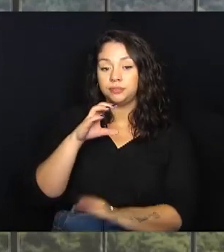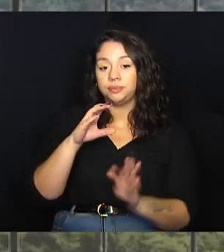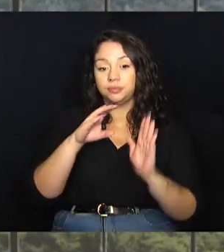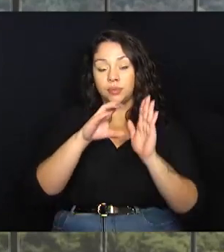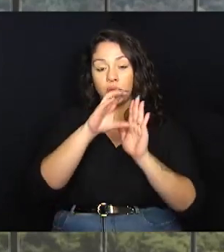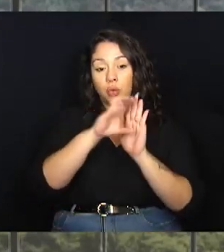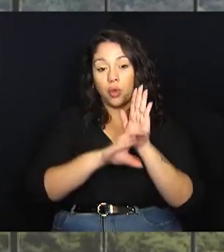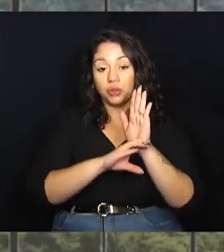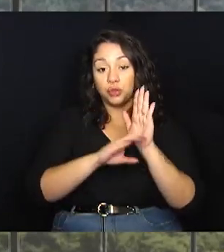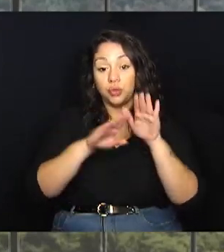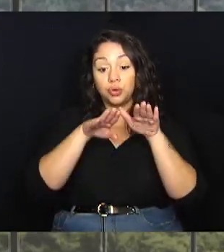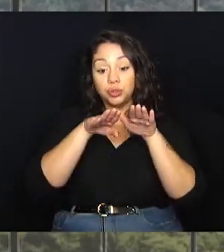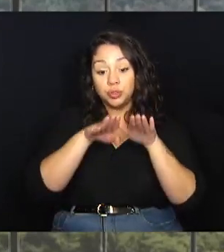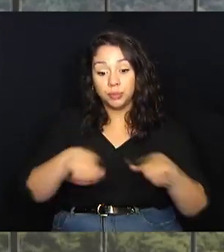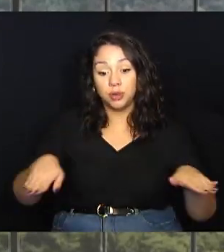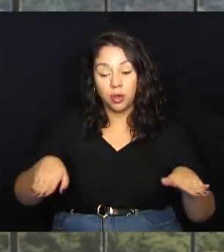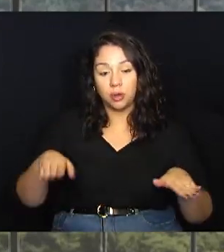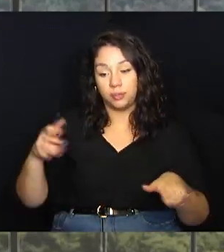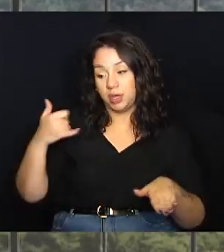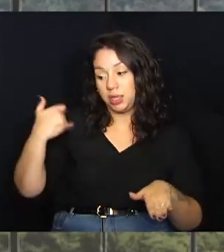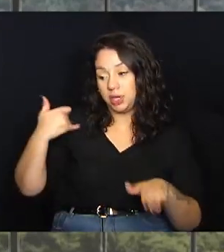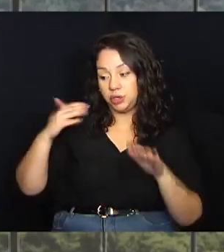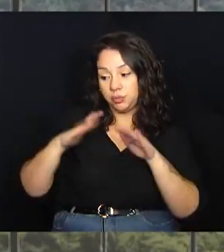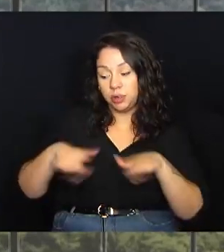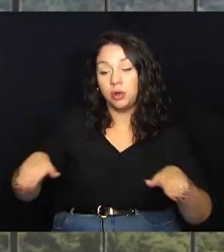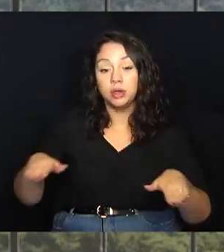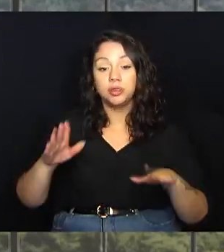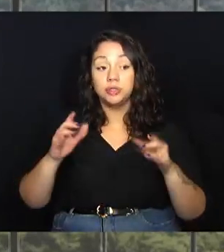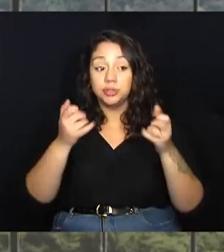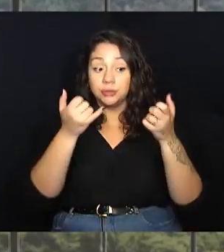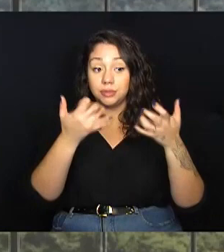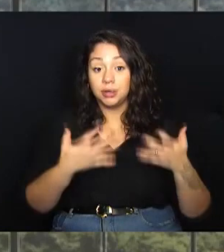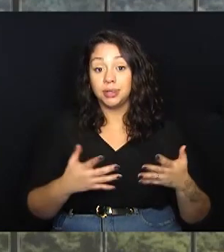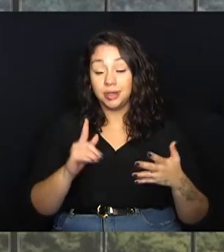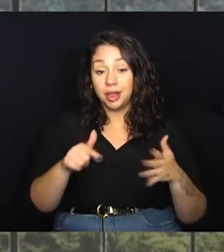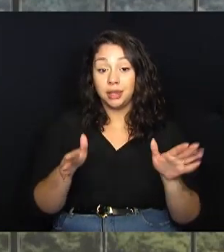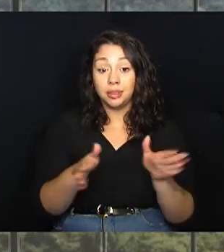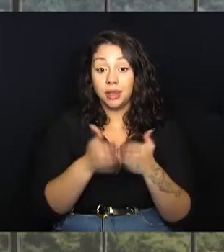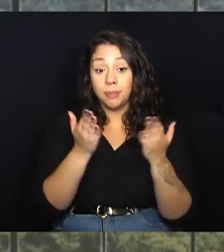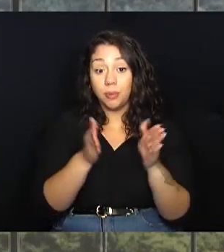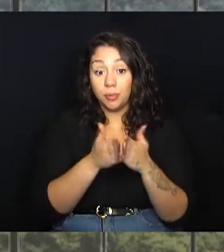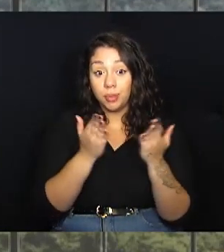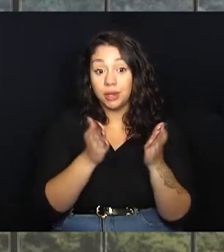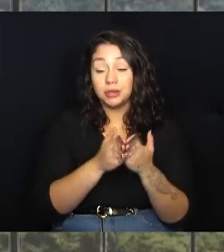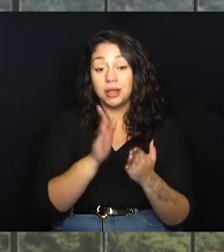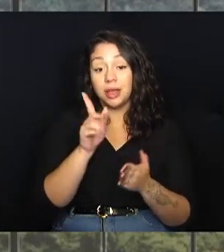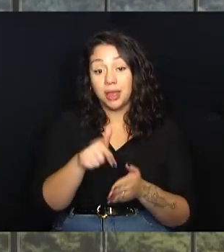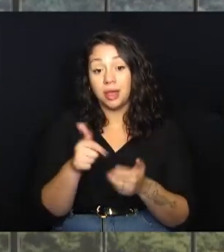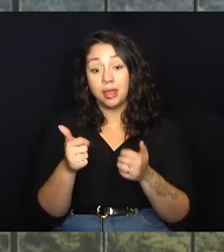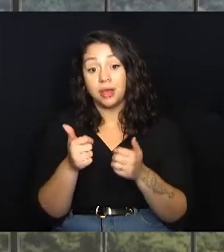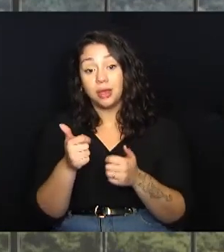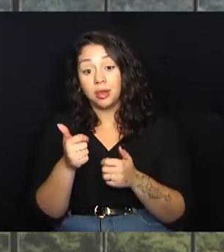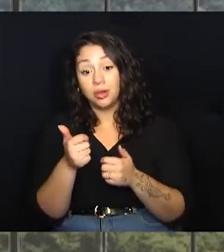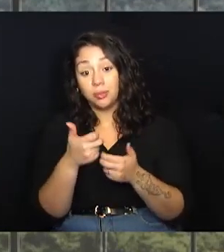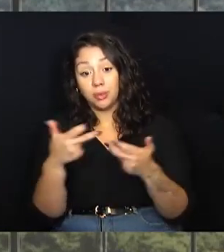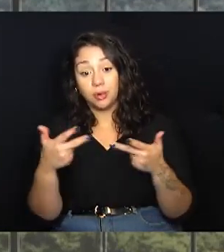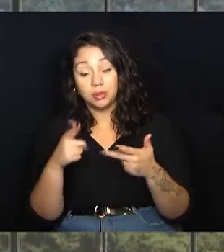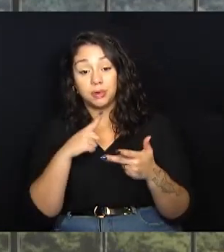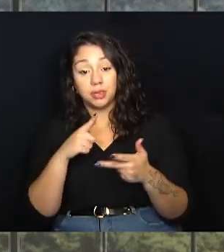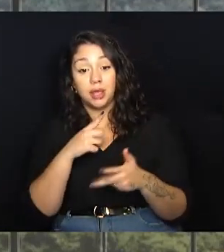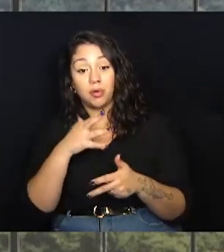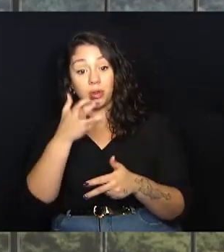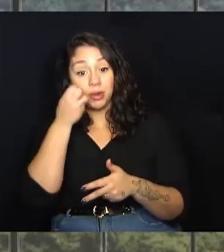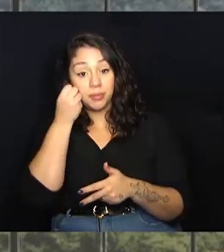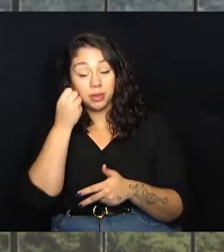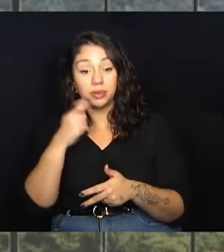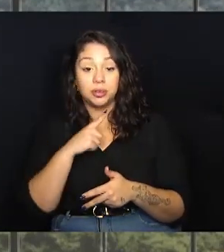mais, mas antigamente se falava muito que a questão da pobreza era um fator para acolhimento, que na época